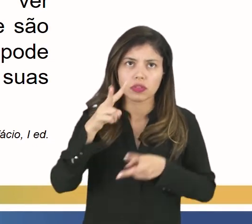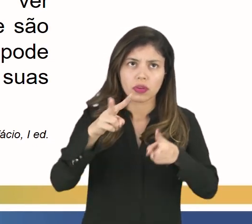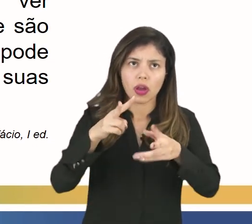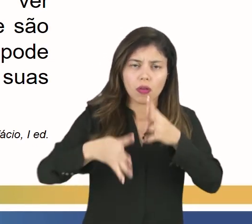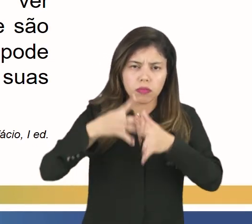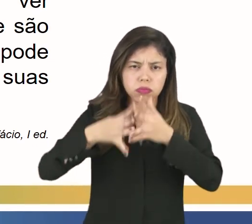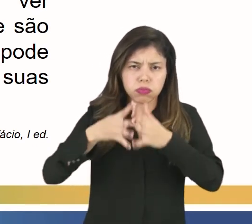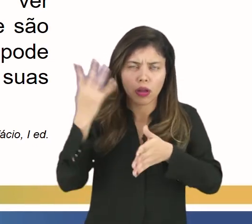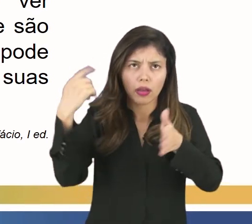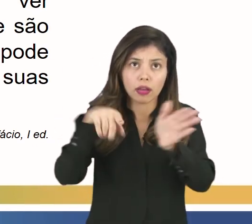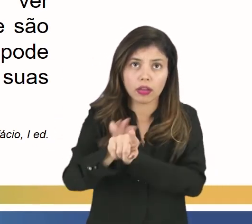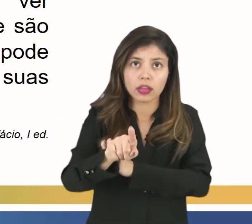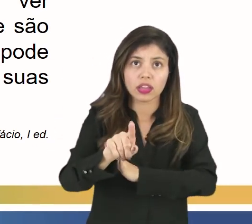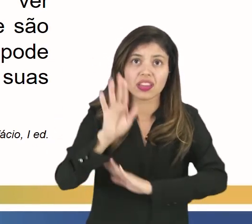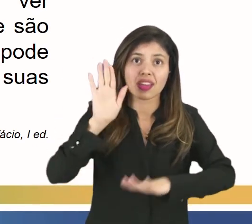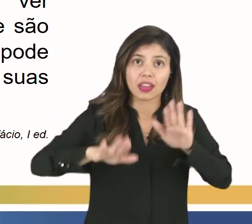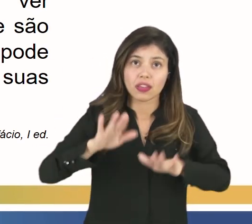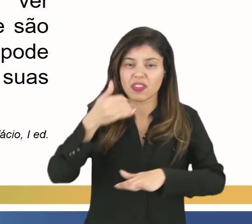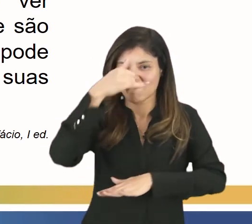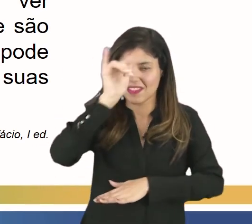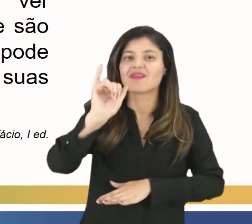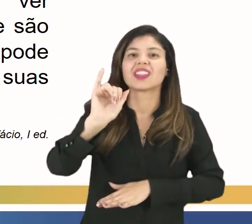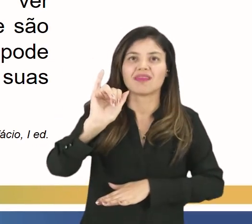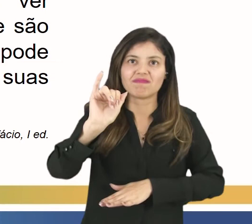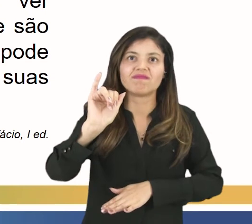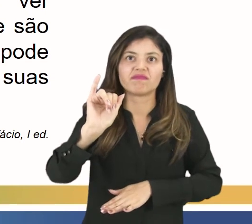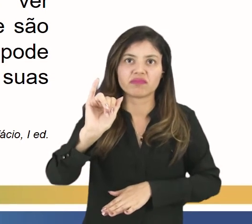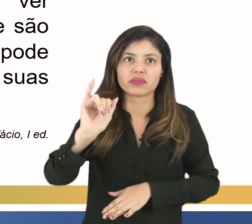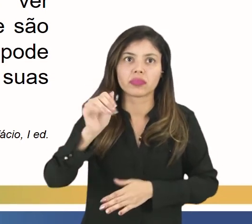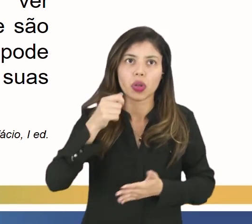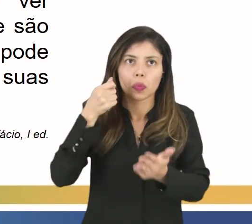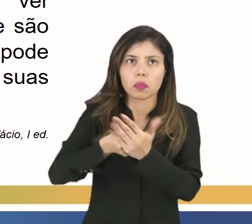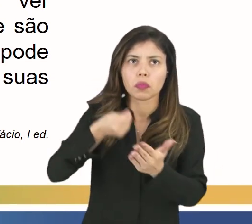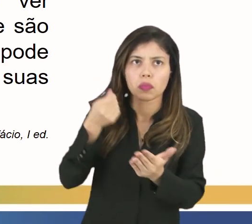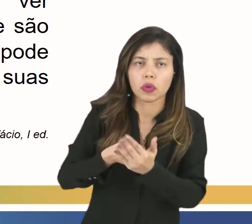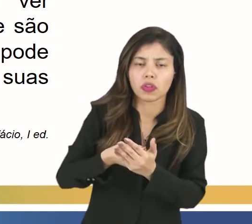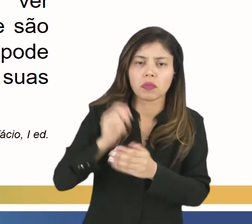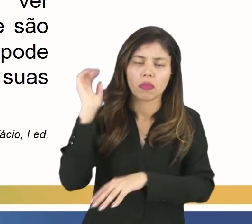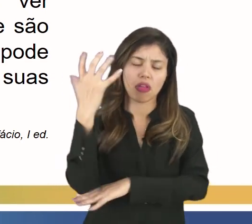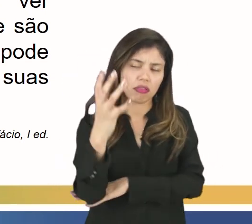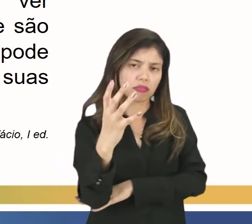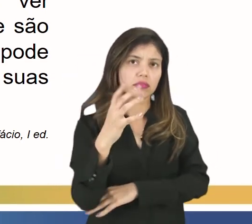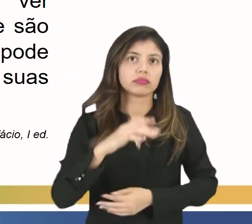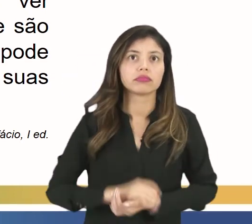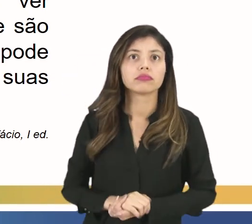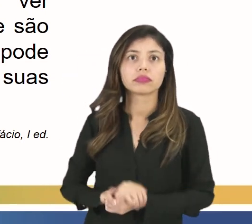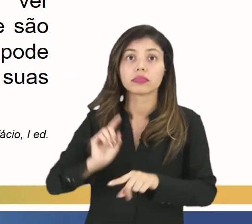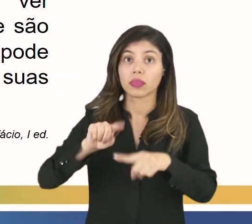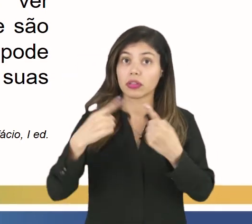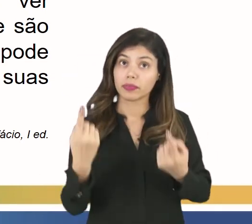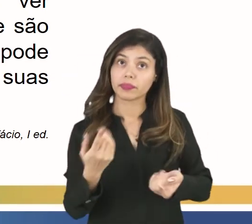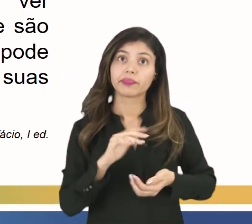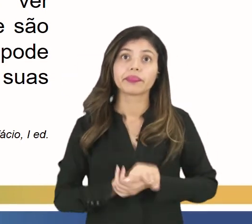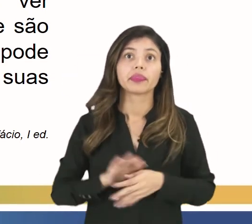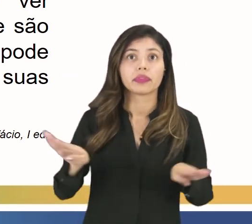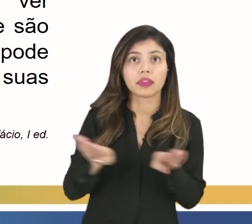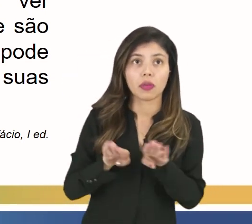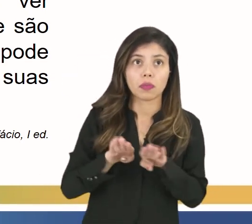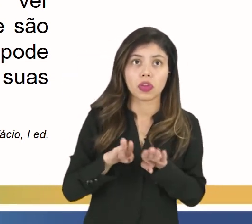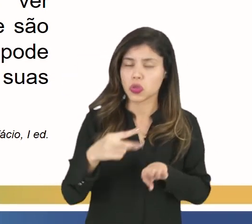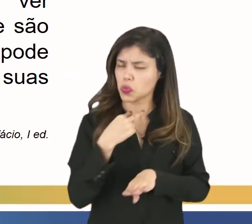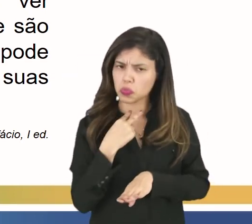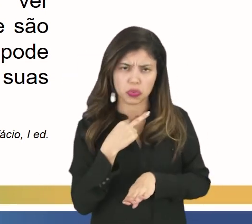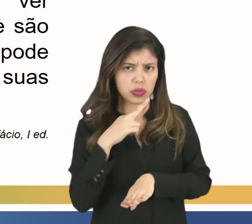atormentada por questões que não pode evitar, pois lhe são impostas pela sua natureza, mas às quais também